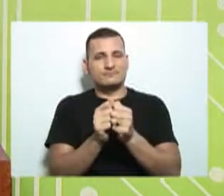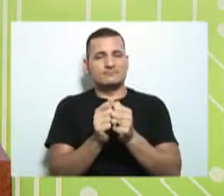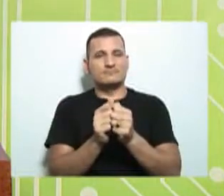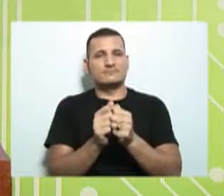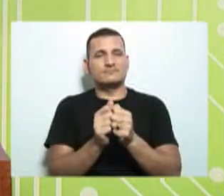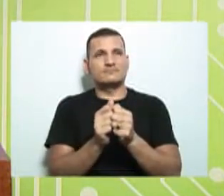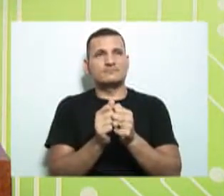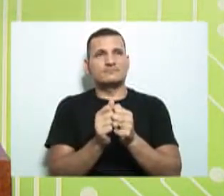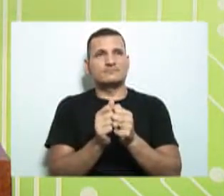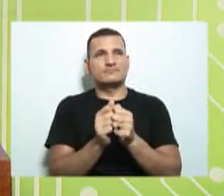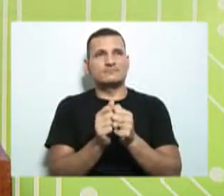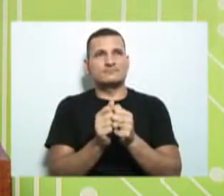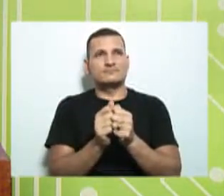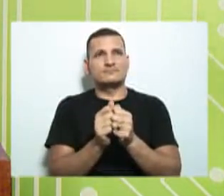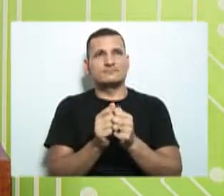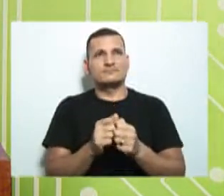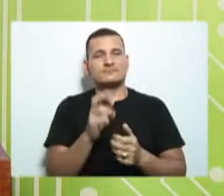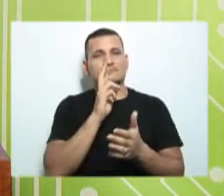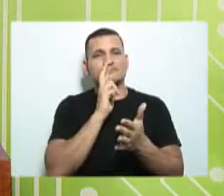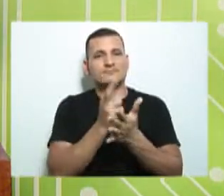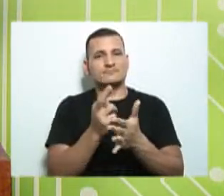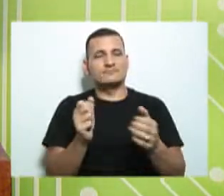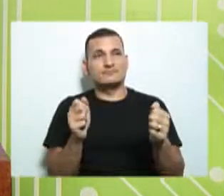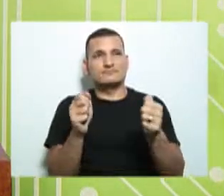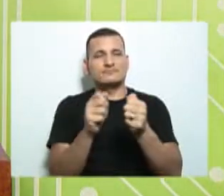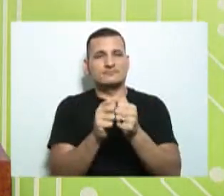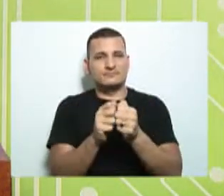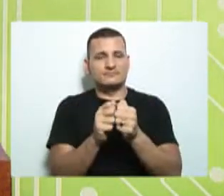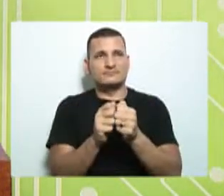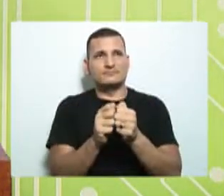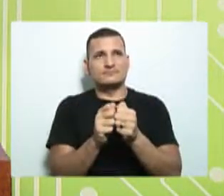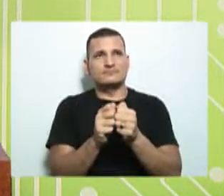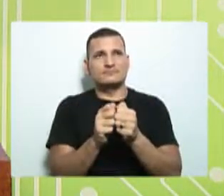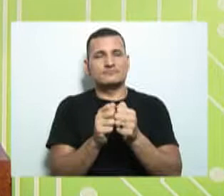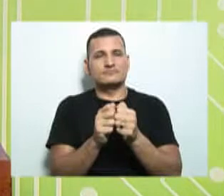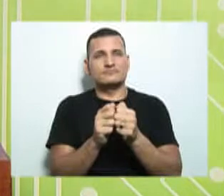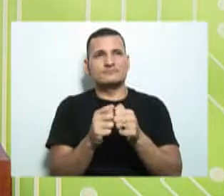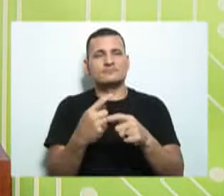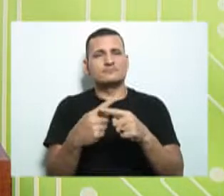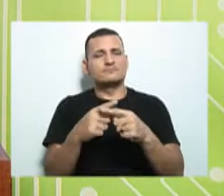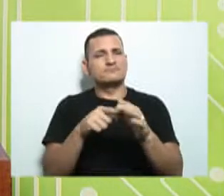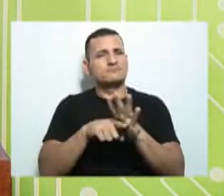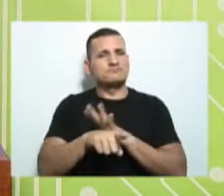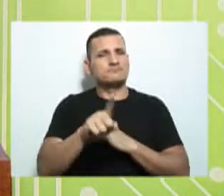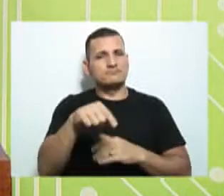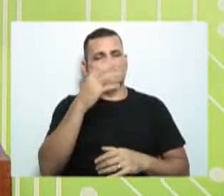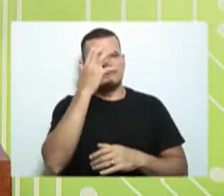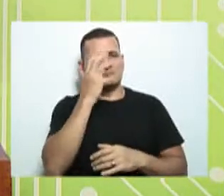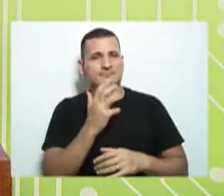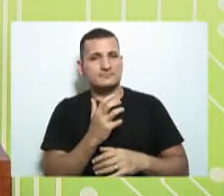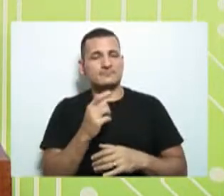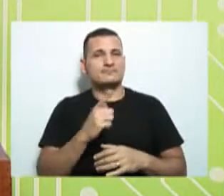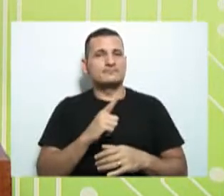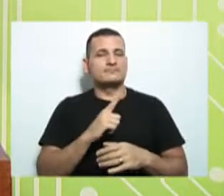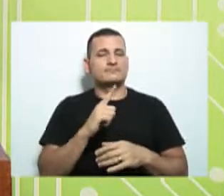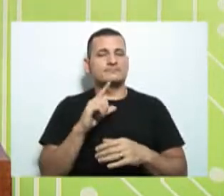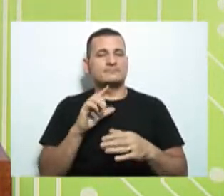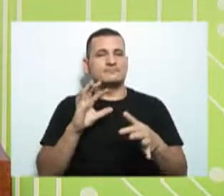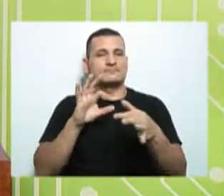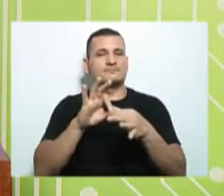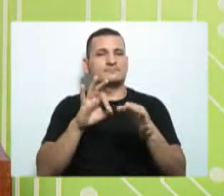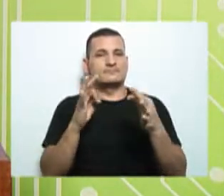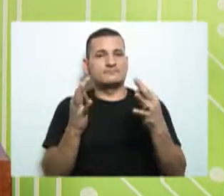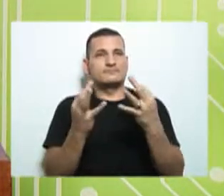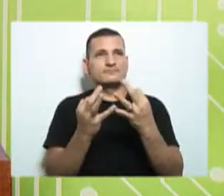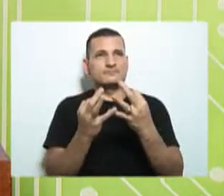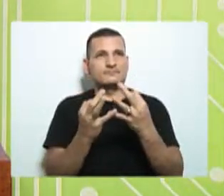sua sala, né? Chamar as pessoas para responderem juntos aqui também, porque essa pergunta é muito séria, né? Tem a ver com família. Então, olha lá, a